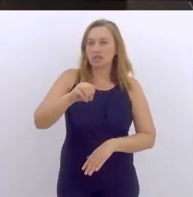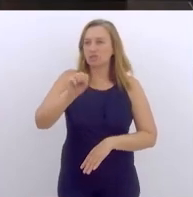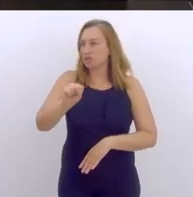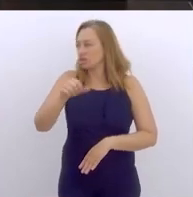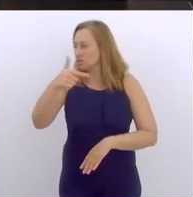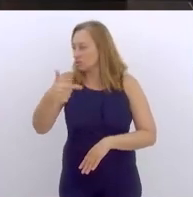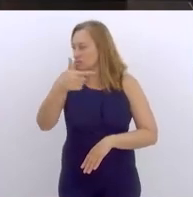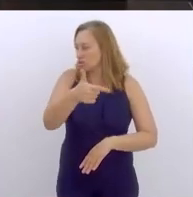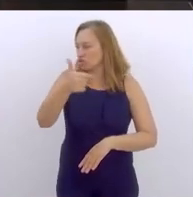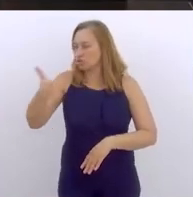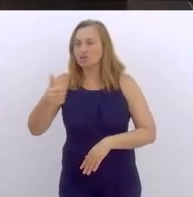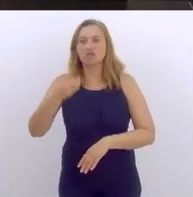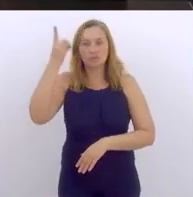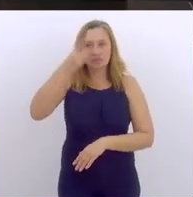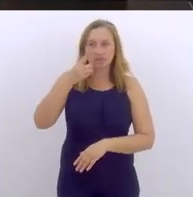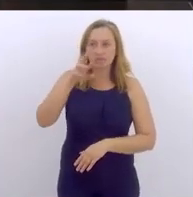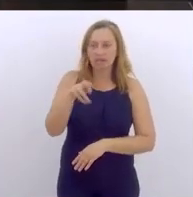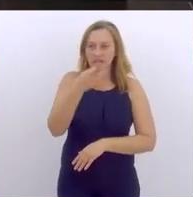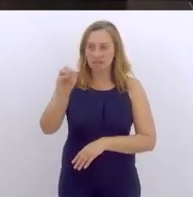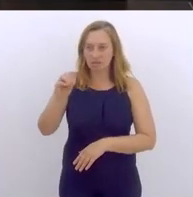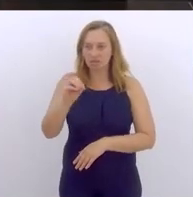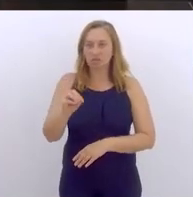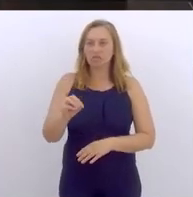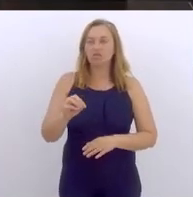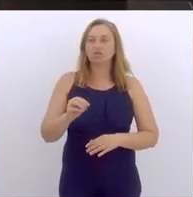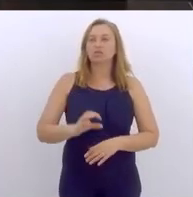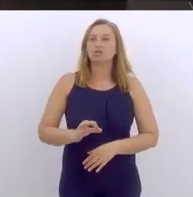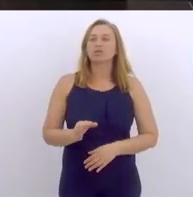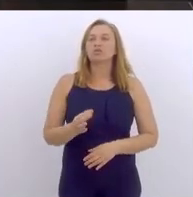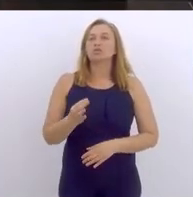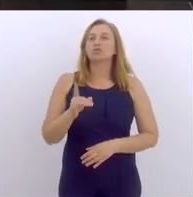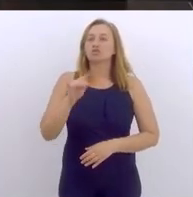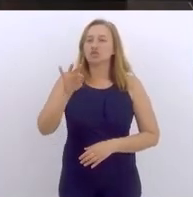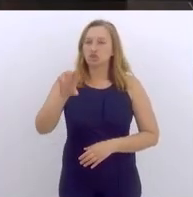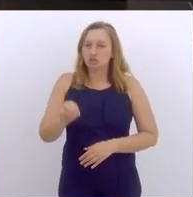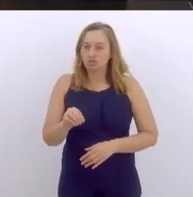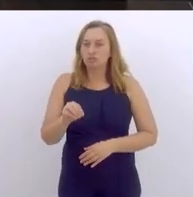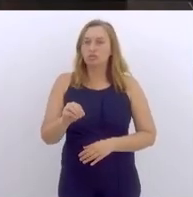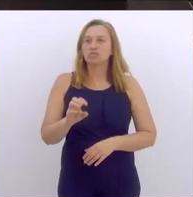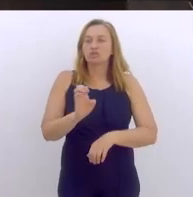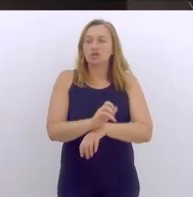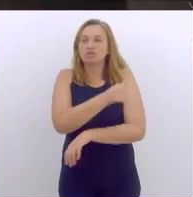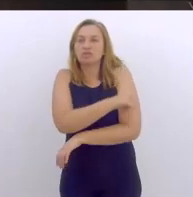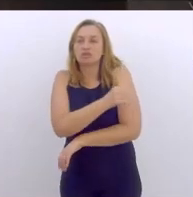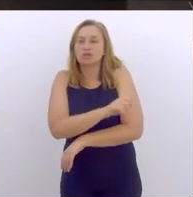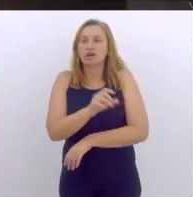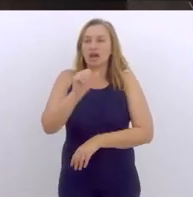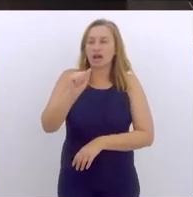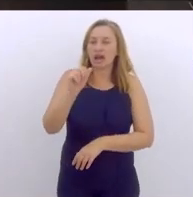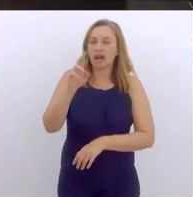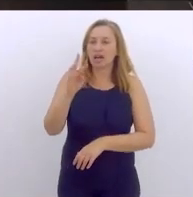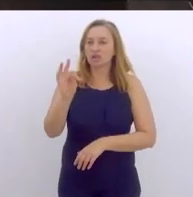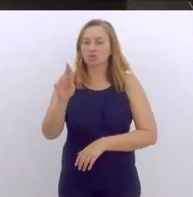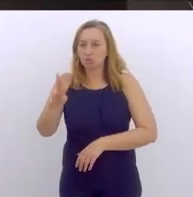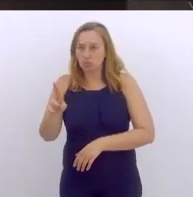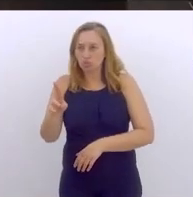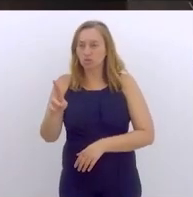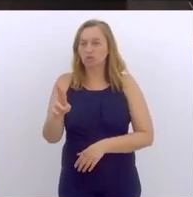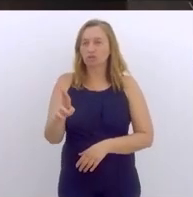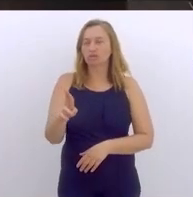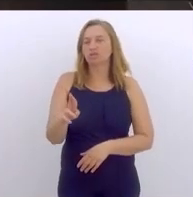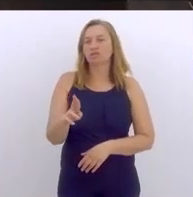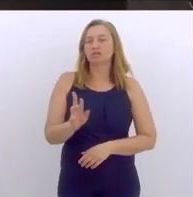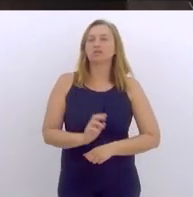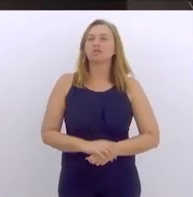22, de autoria do deputado Brazão, que concede o título de cidadão do Estado do Rio de Janeiro ao excelentíssimo senhor Arthur Teixeira Lima